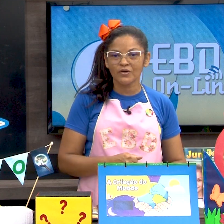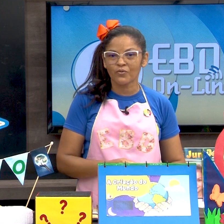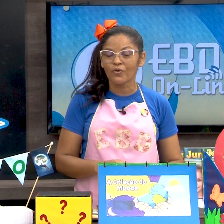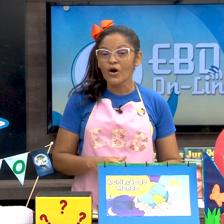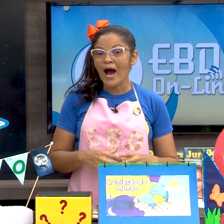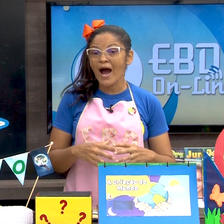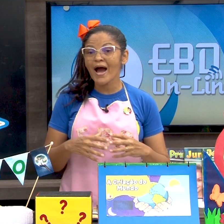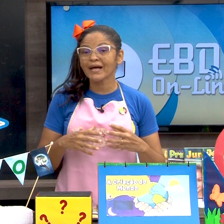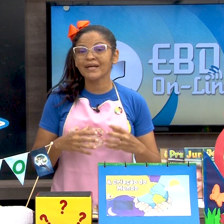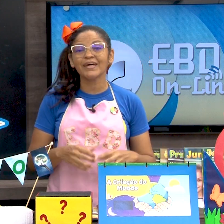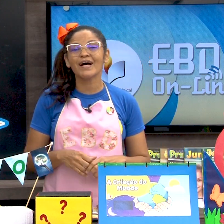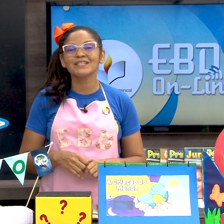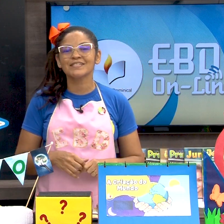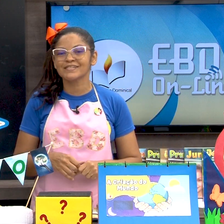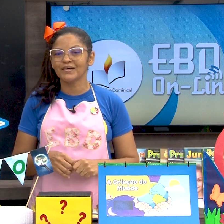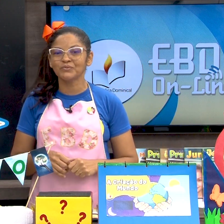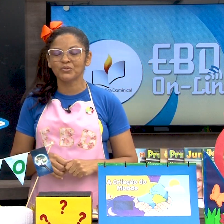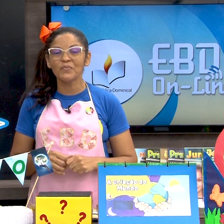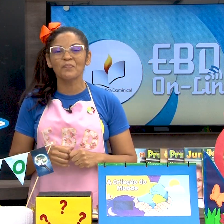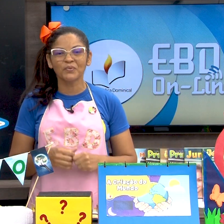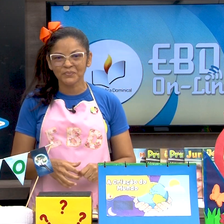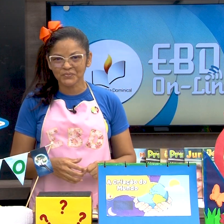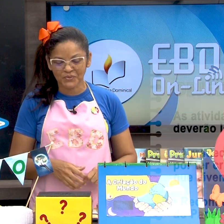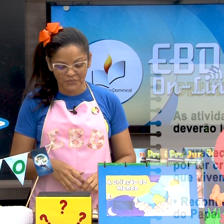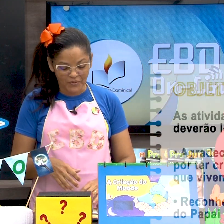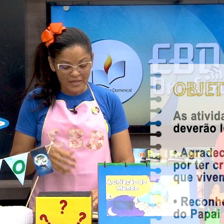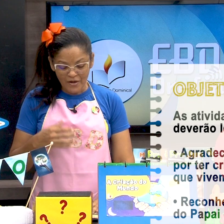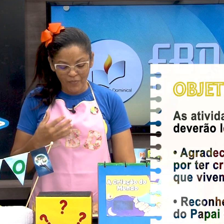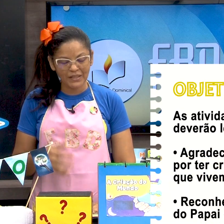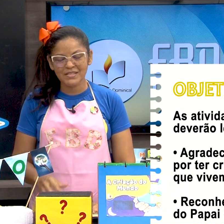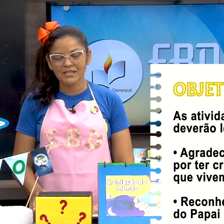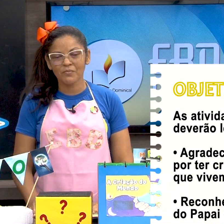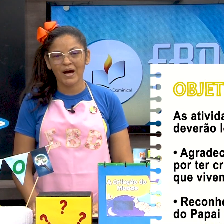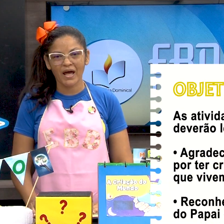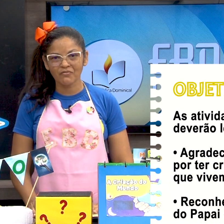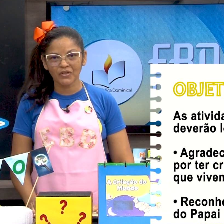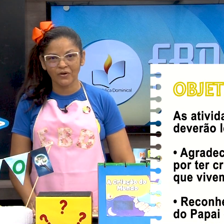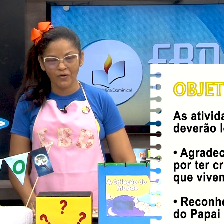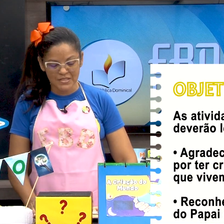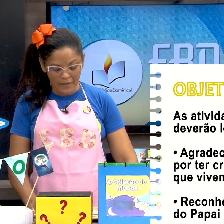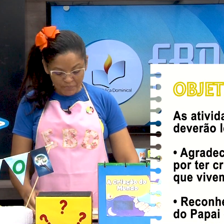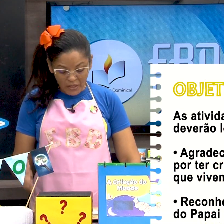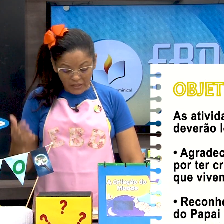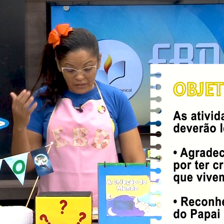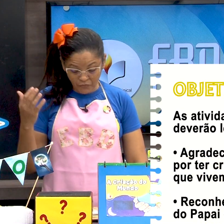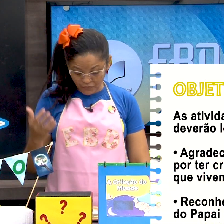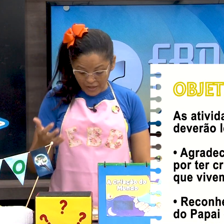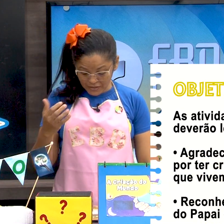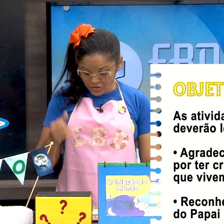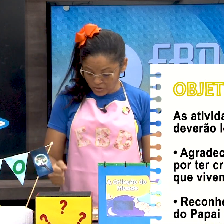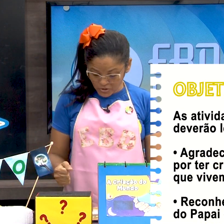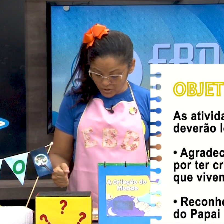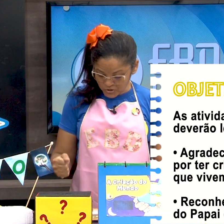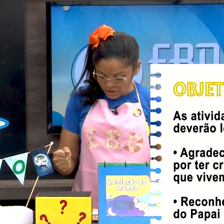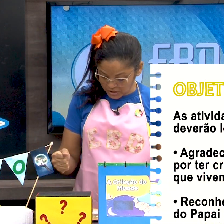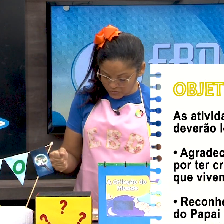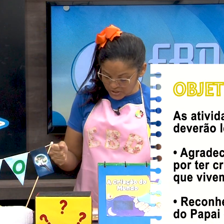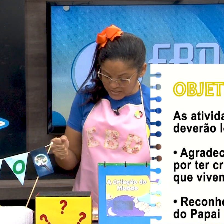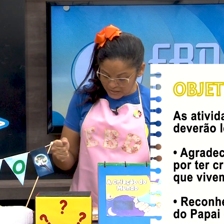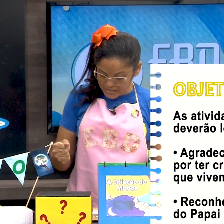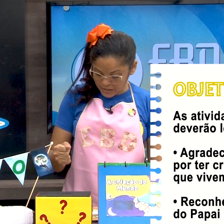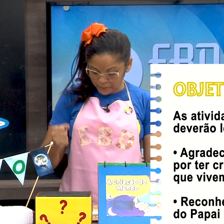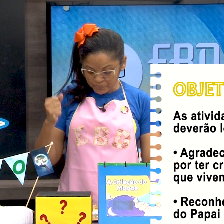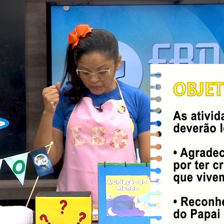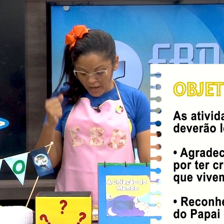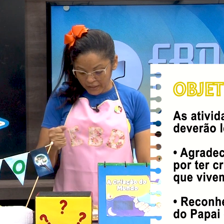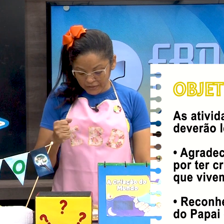25 a criação do mundo uma lição maravilhosa que fala sobre os objetivos